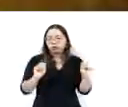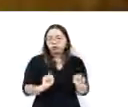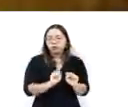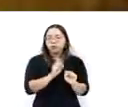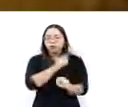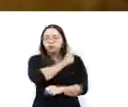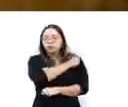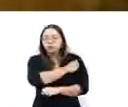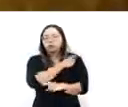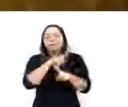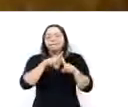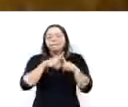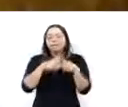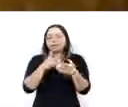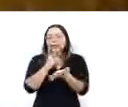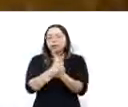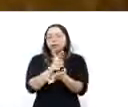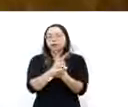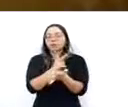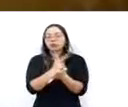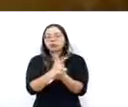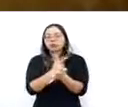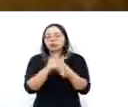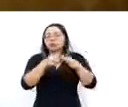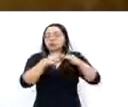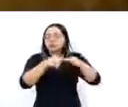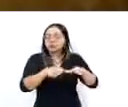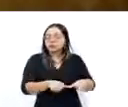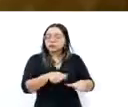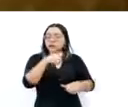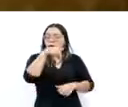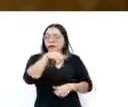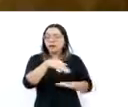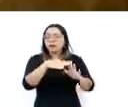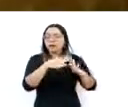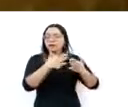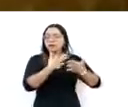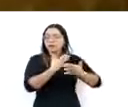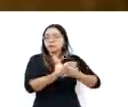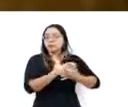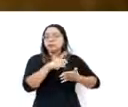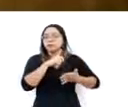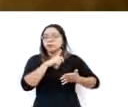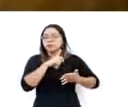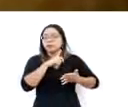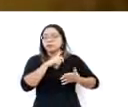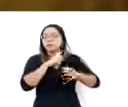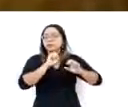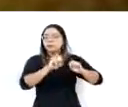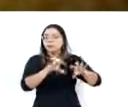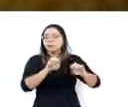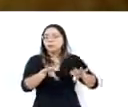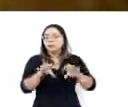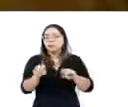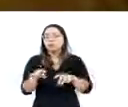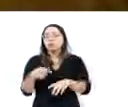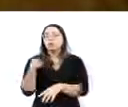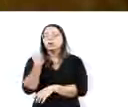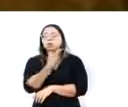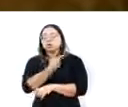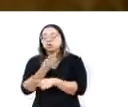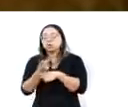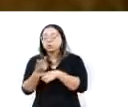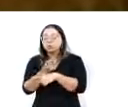a permanência para que termos aí uma terminalidade desse ensino. Então, nós estamos buscando diversas ações.